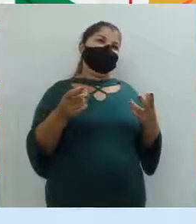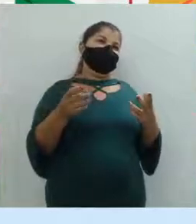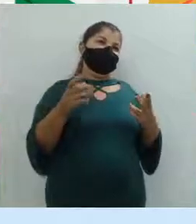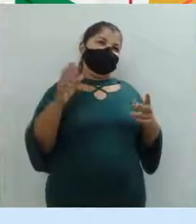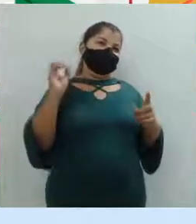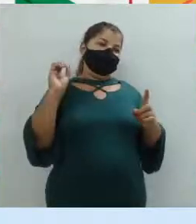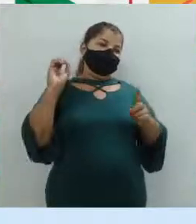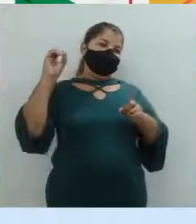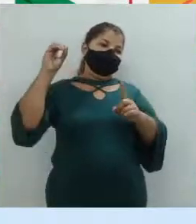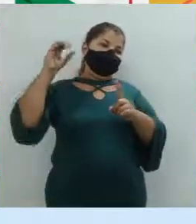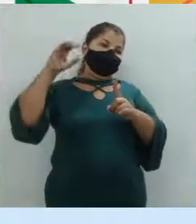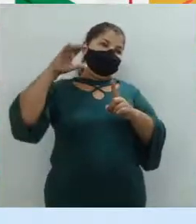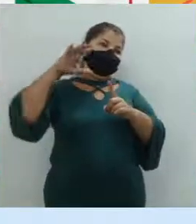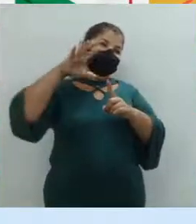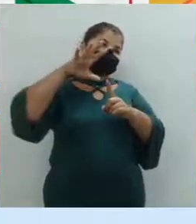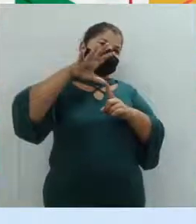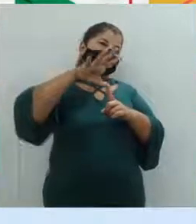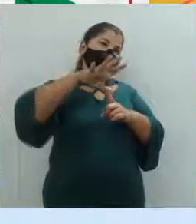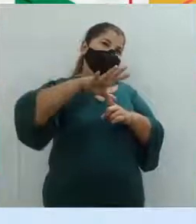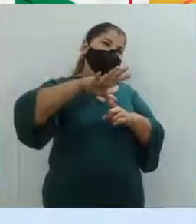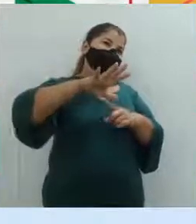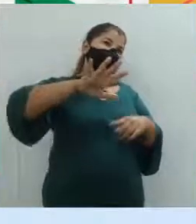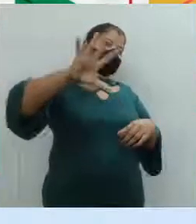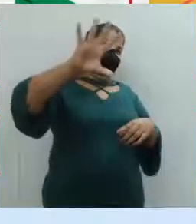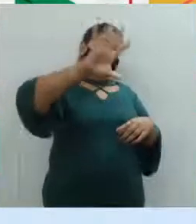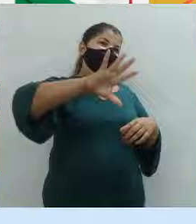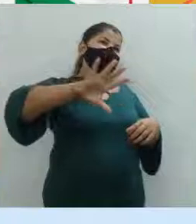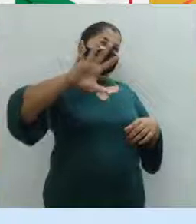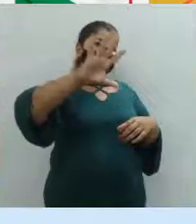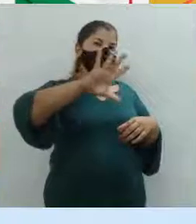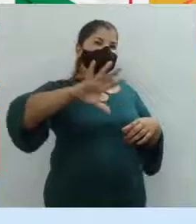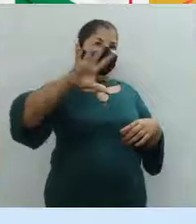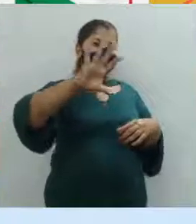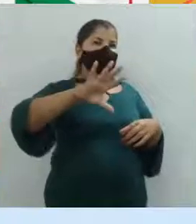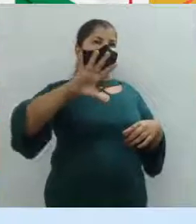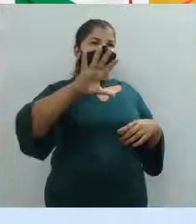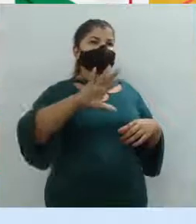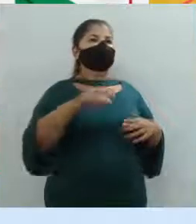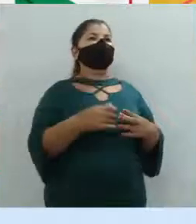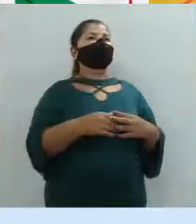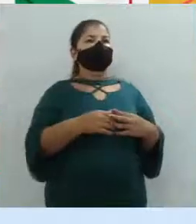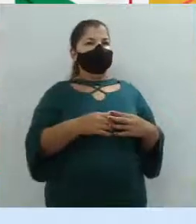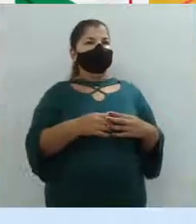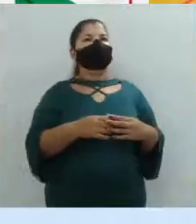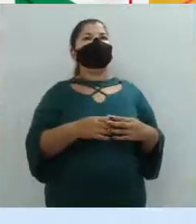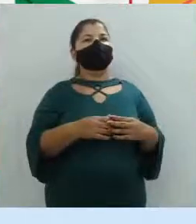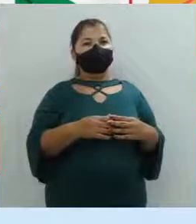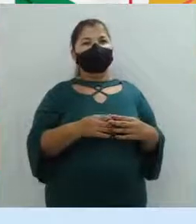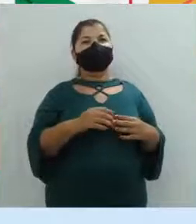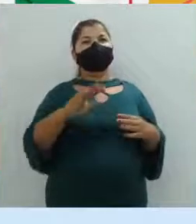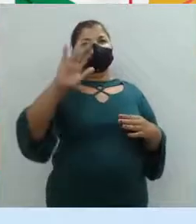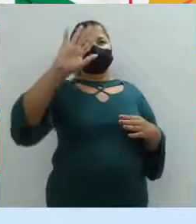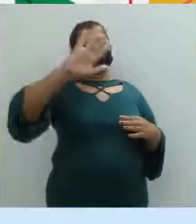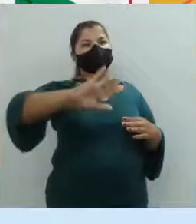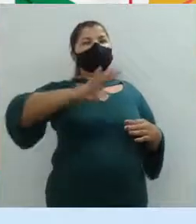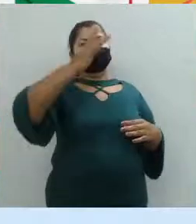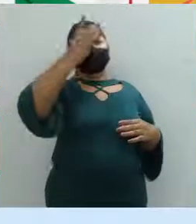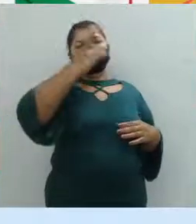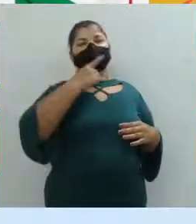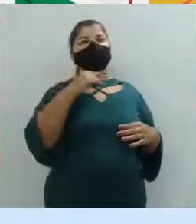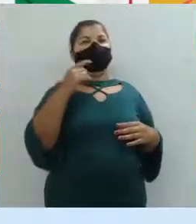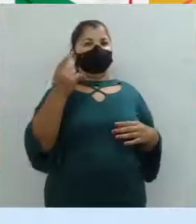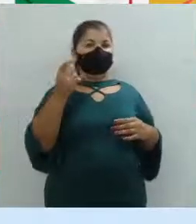ser translúcidas, a luz ela passa e dá essa ideia de borrão que está lá no fundão, né? Então esse rosto está sendo